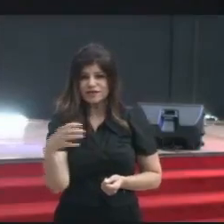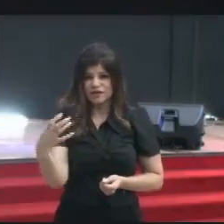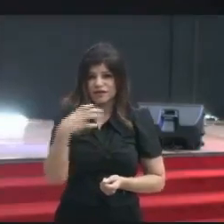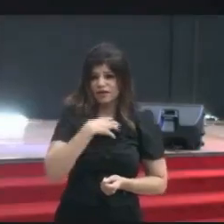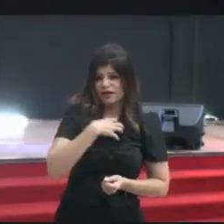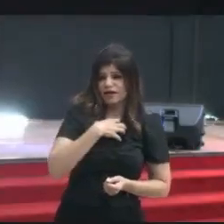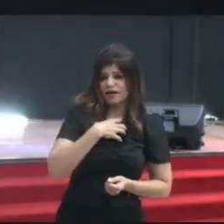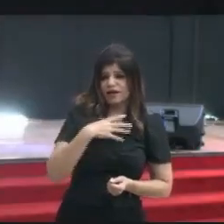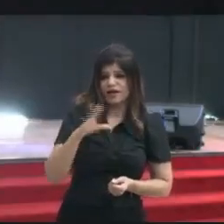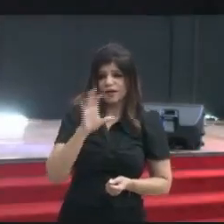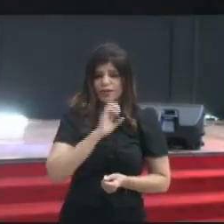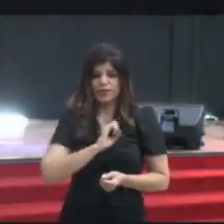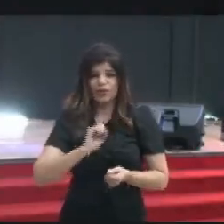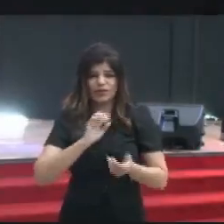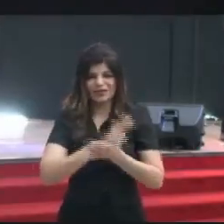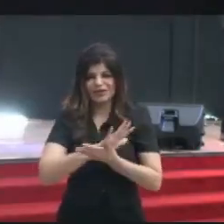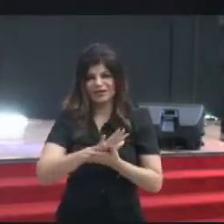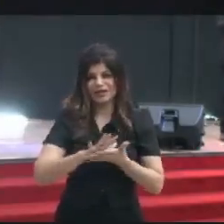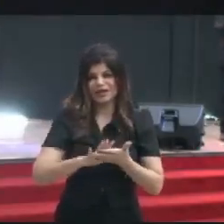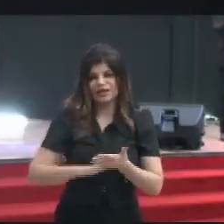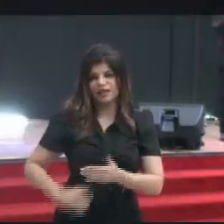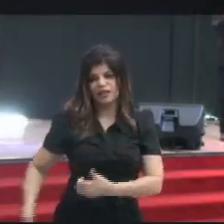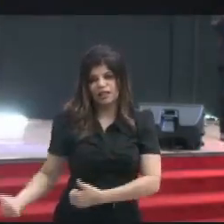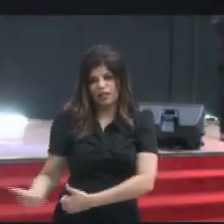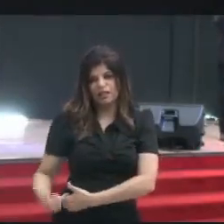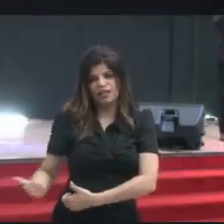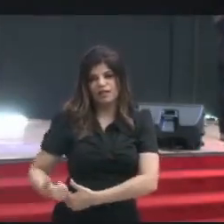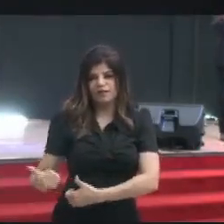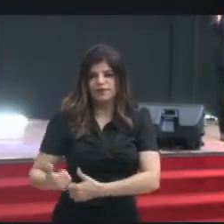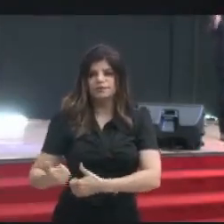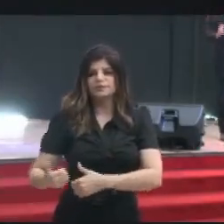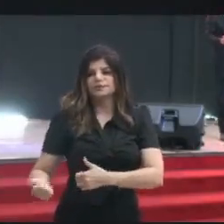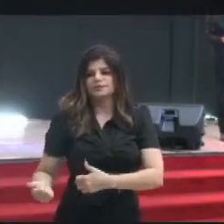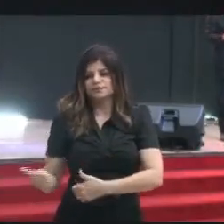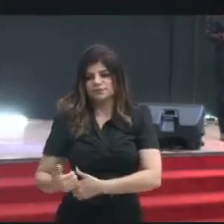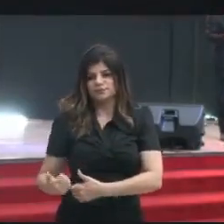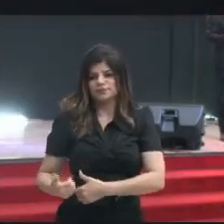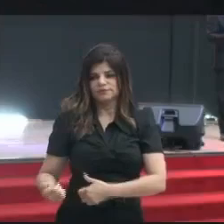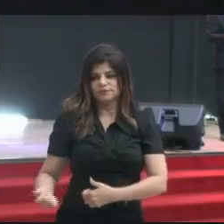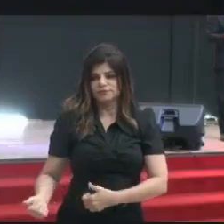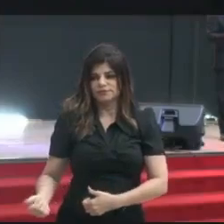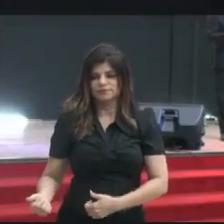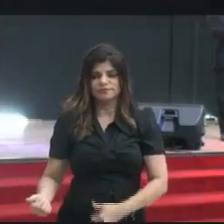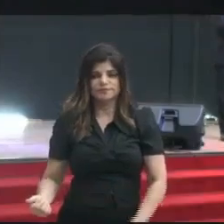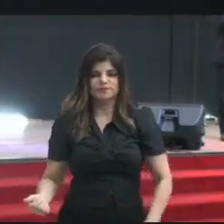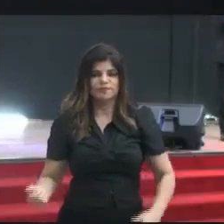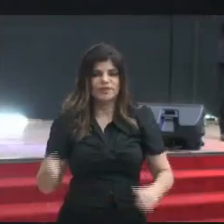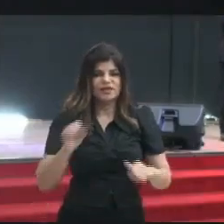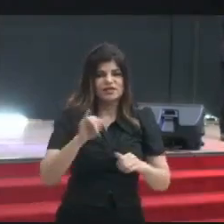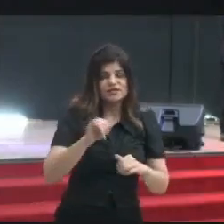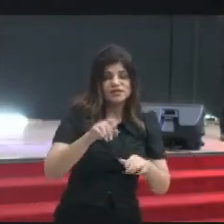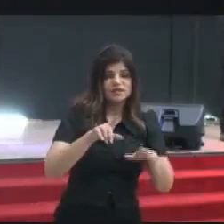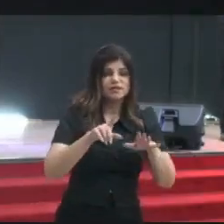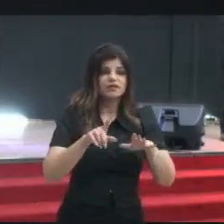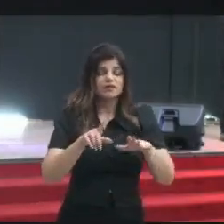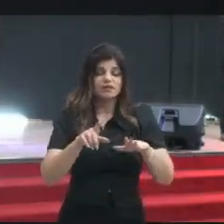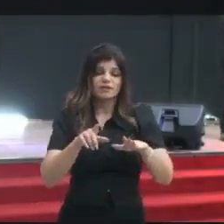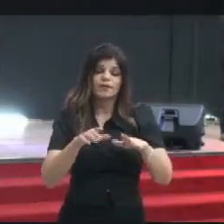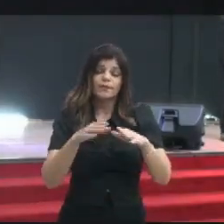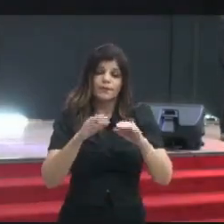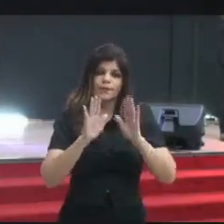amor pelos perdidos, você nunca vai falar de Jesus. Permita-lhe dizer